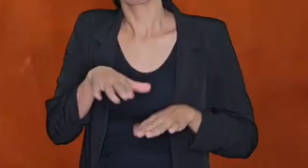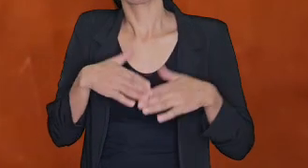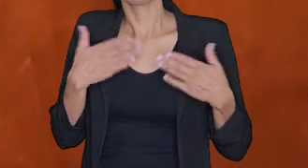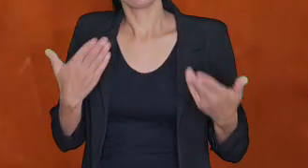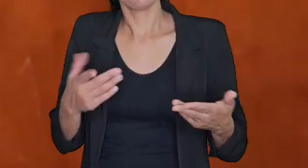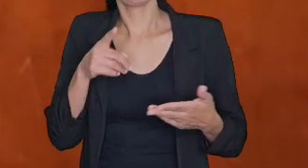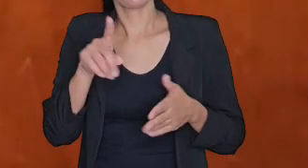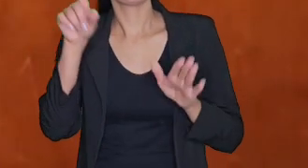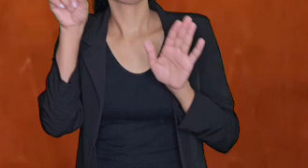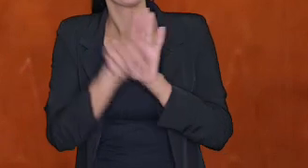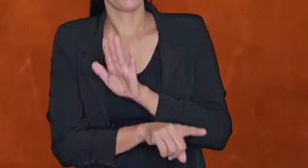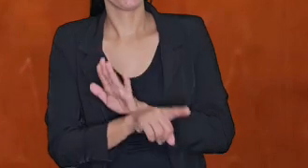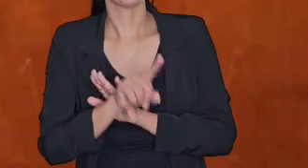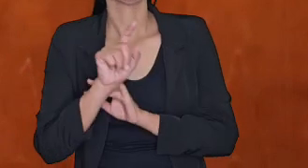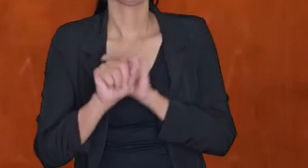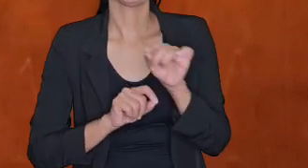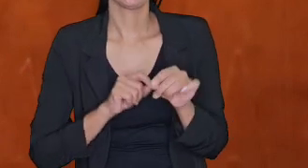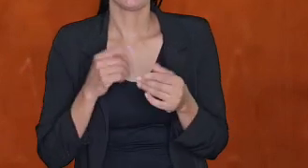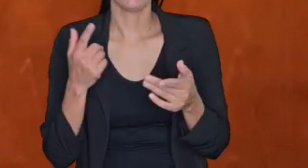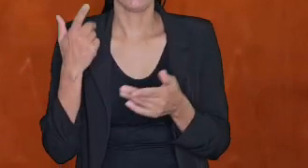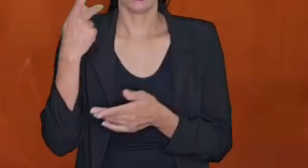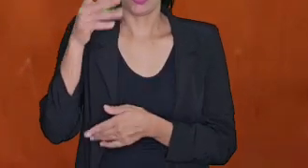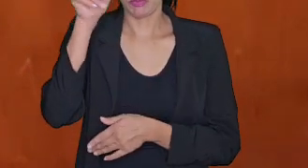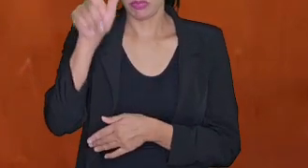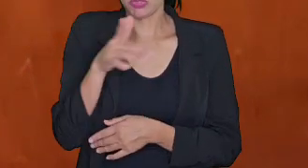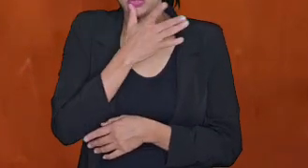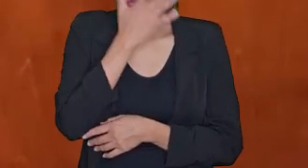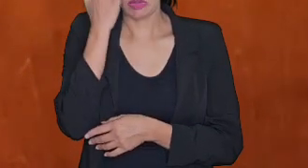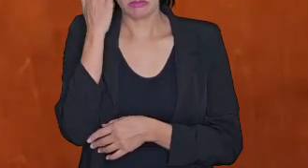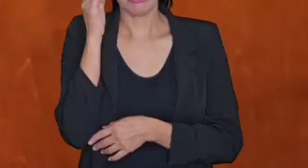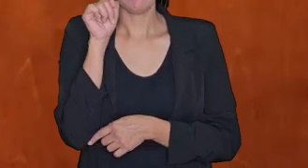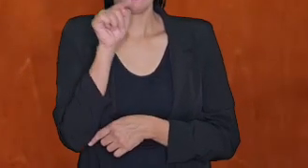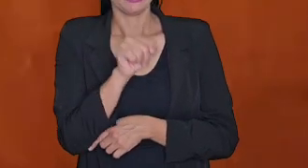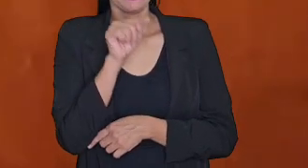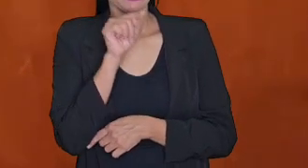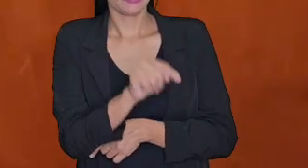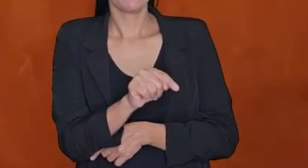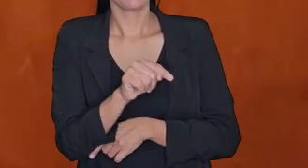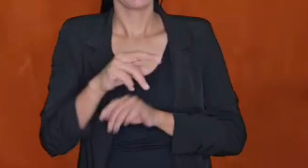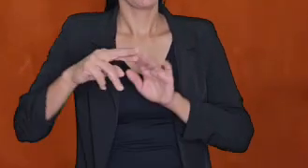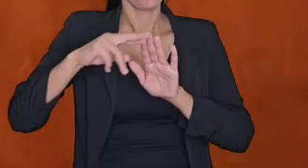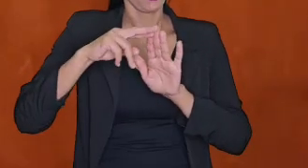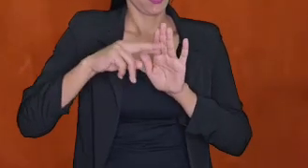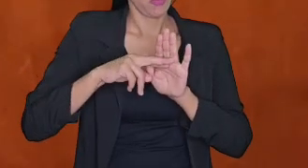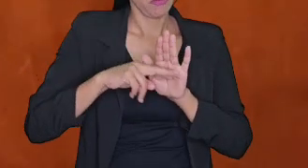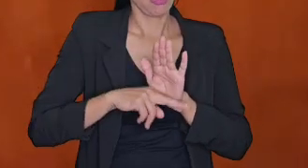e partilhas. Tá bom, mas... E aí a pergunta do Sandro foi,